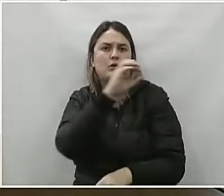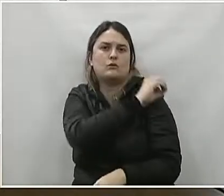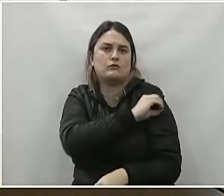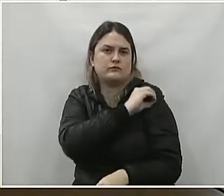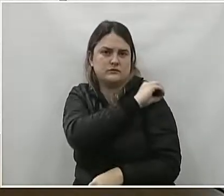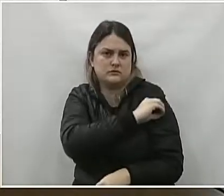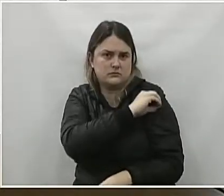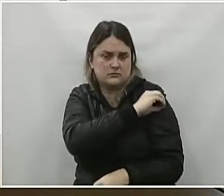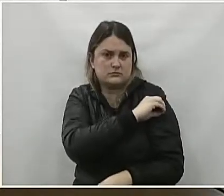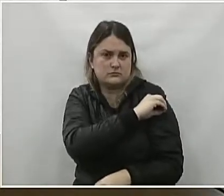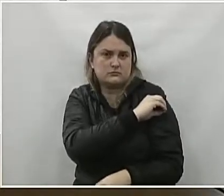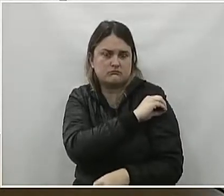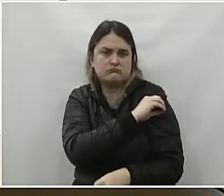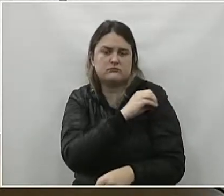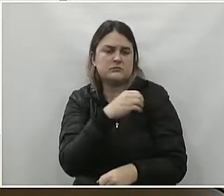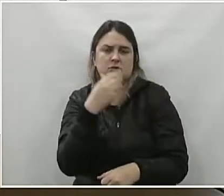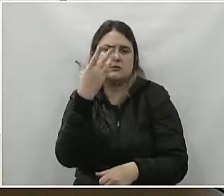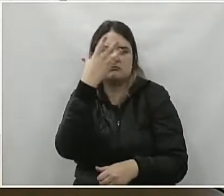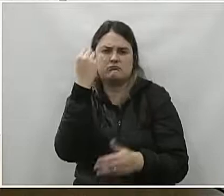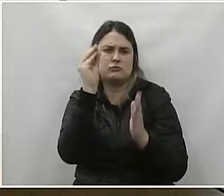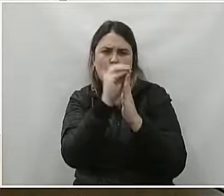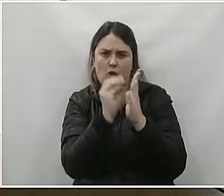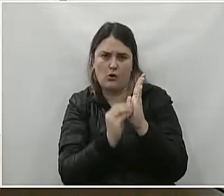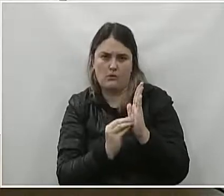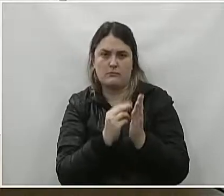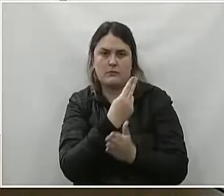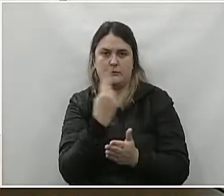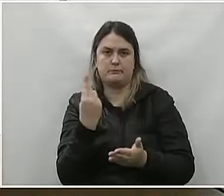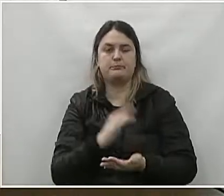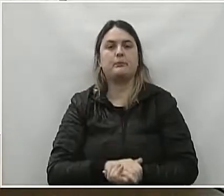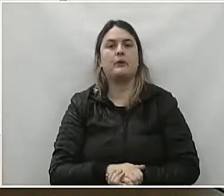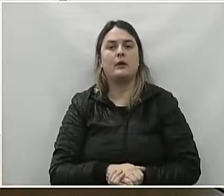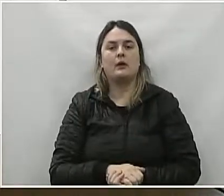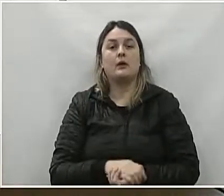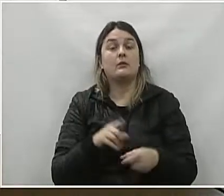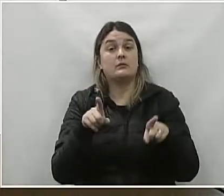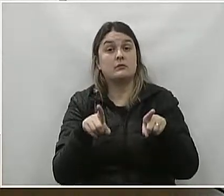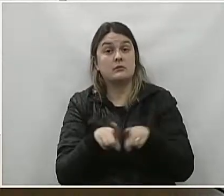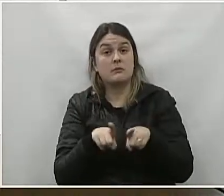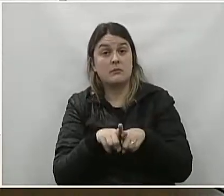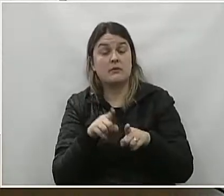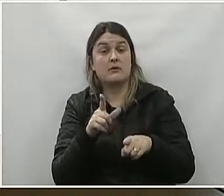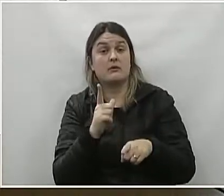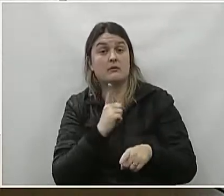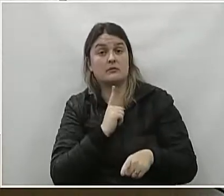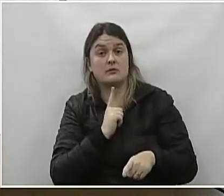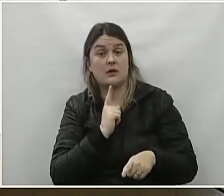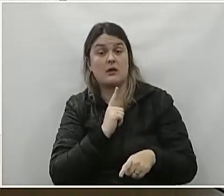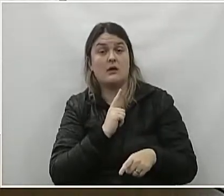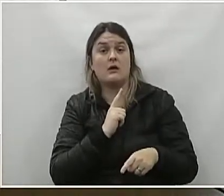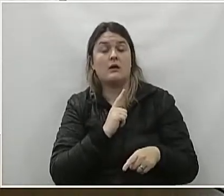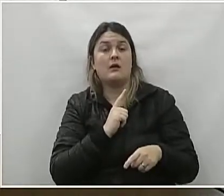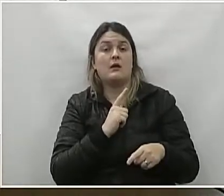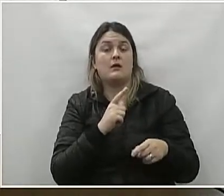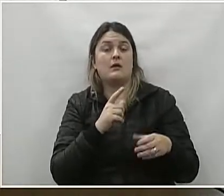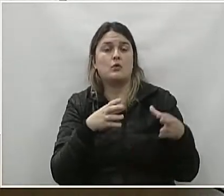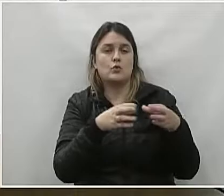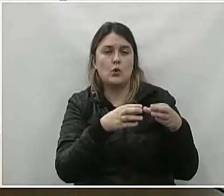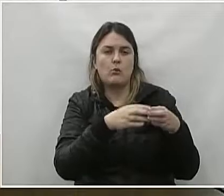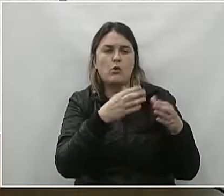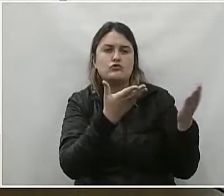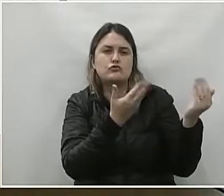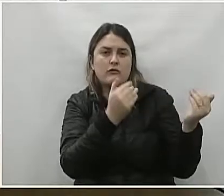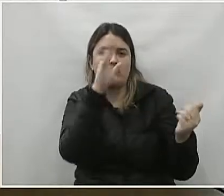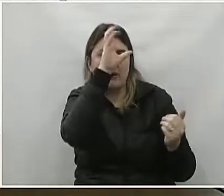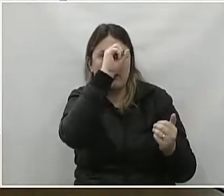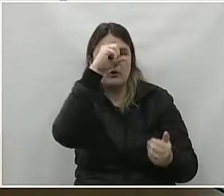que acabamos não colocando aqui. Também temos atualmente o programa do Jovem Aprendiz, com